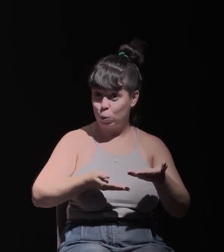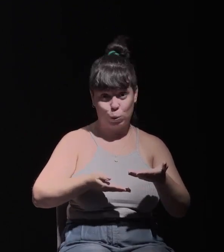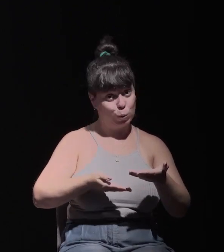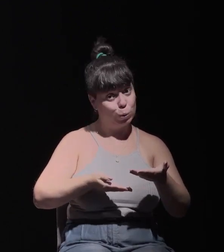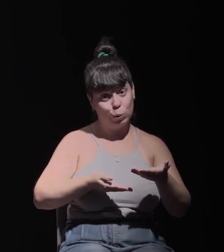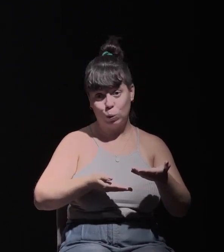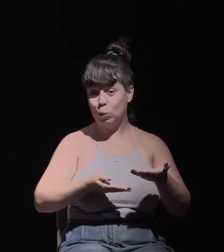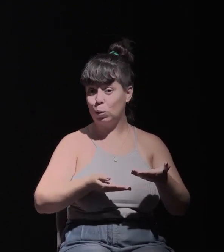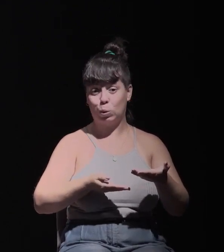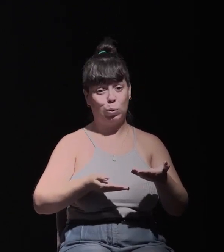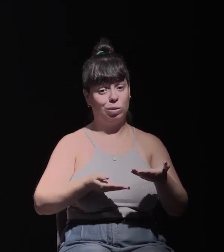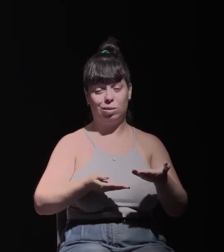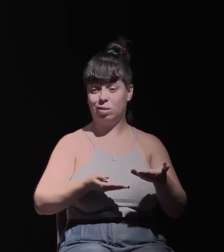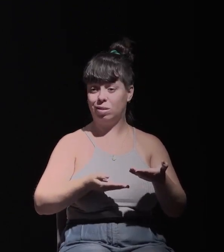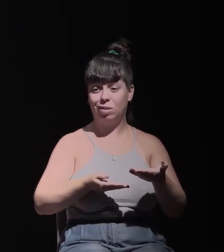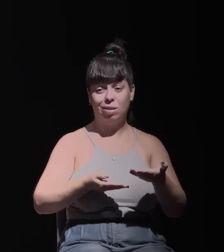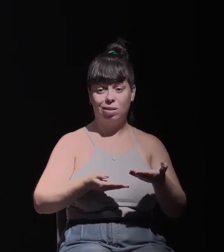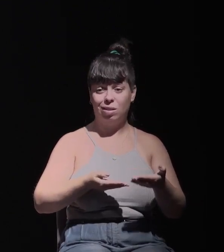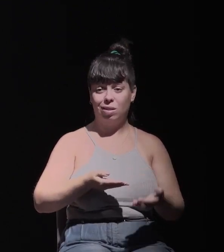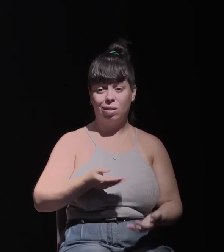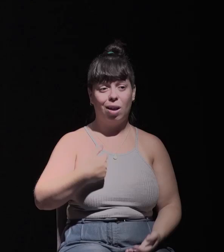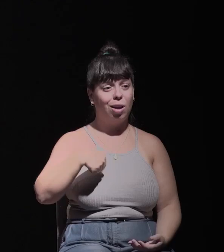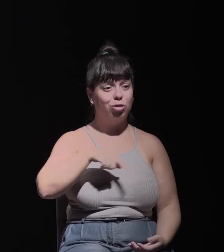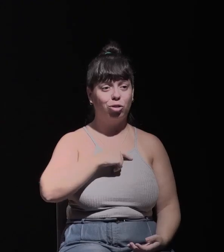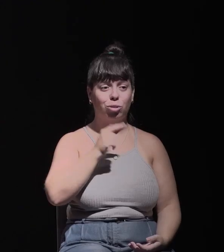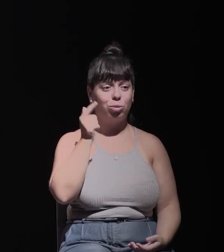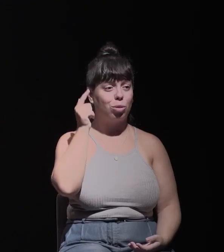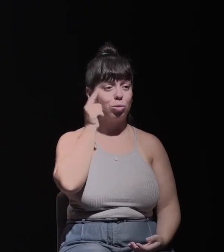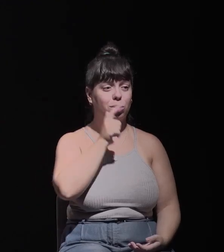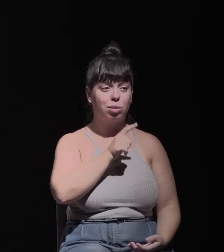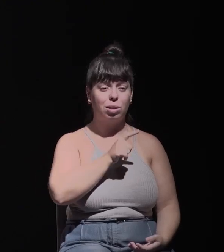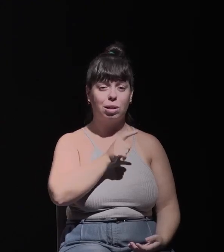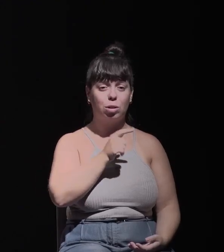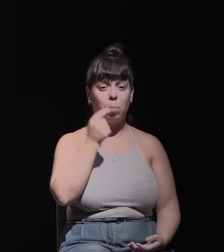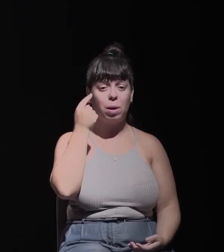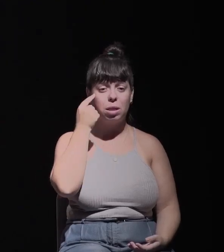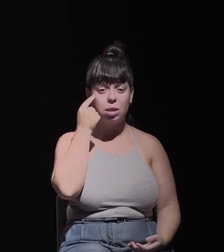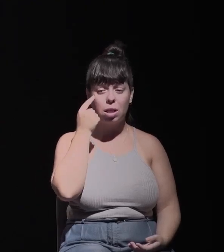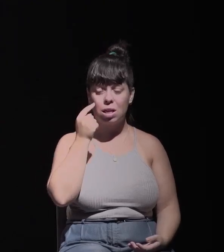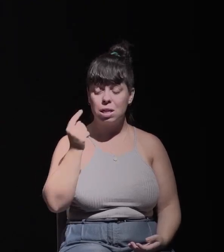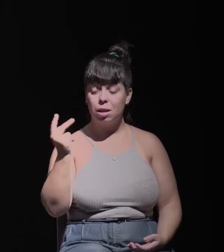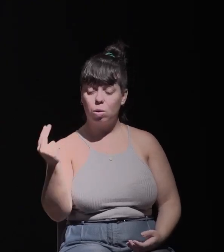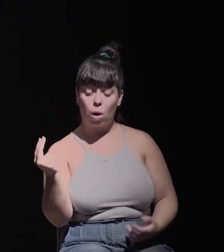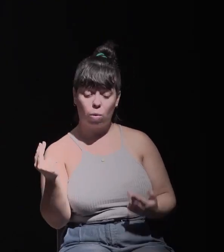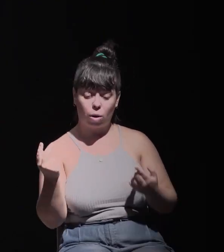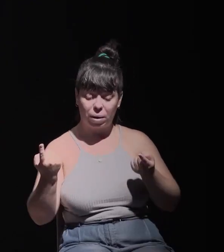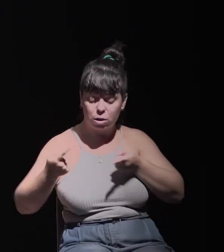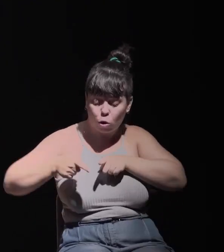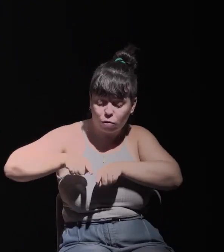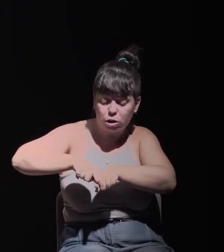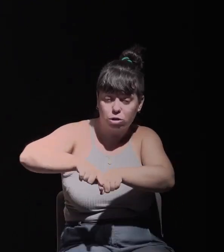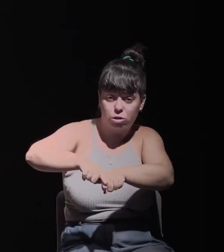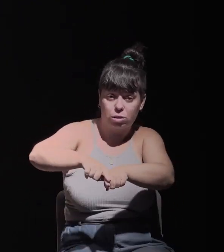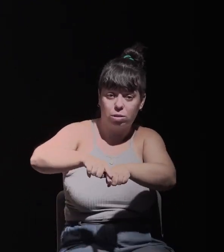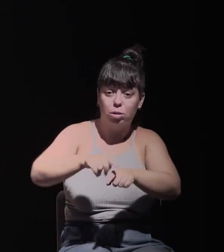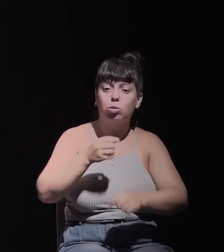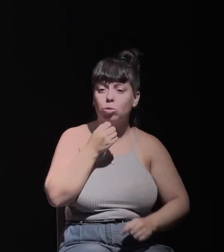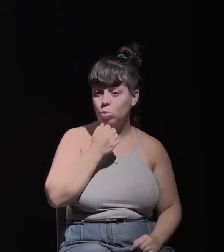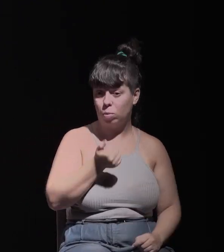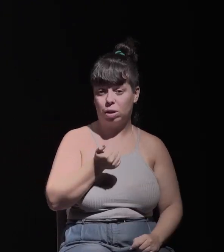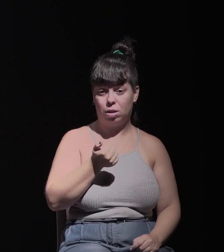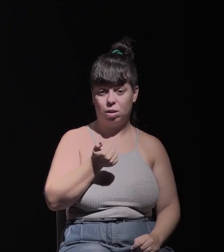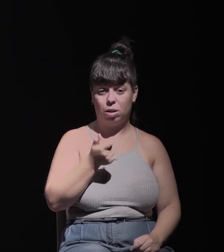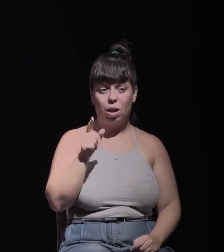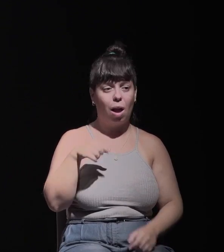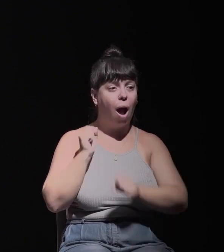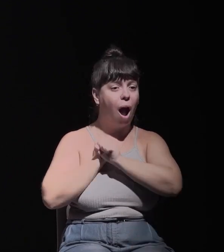A gente não está conseguindo, de alguma maneira, pensar pontos de convergência para poder pensar ação coletiva. E tudo certo, estamos feridos. Anos